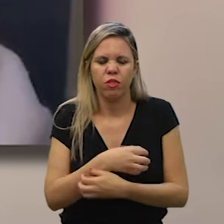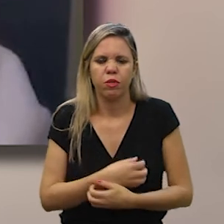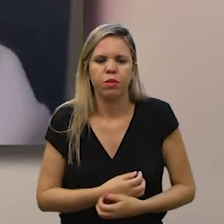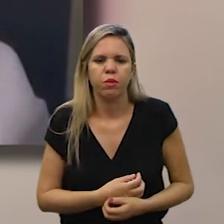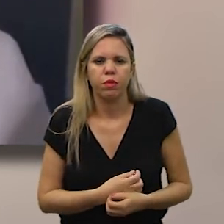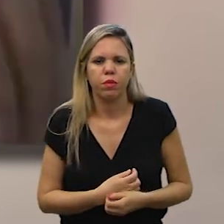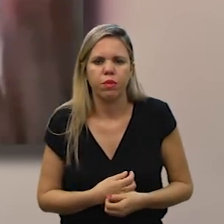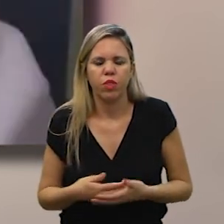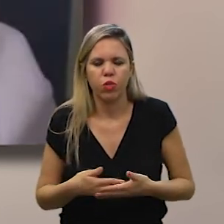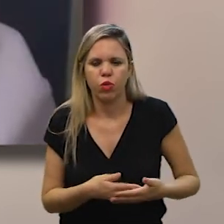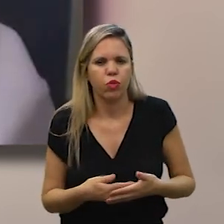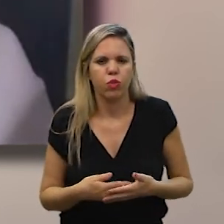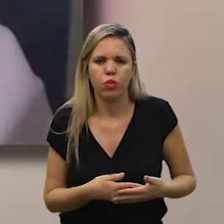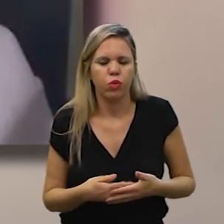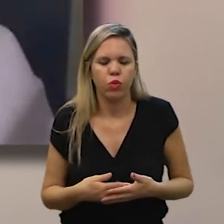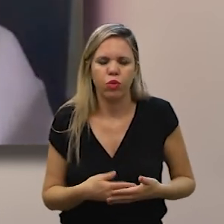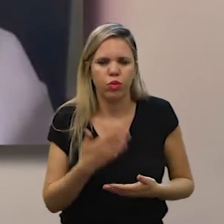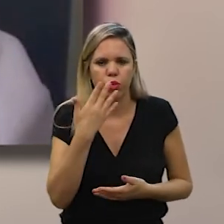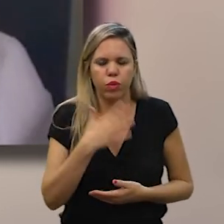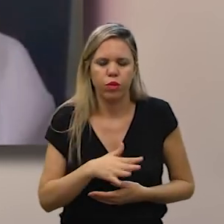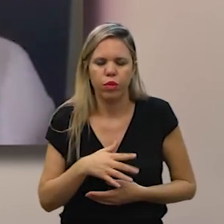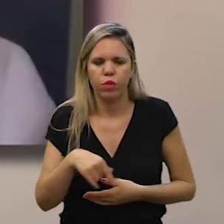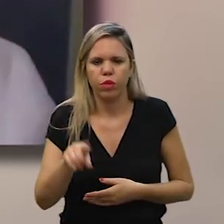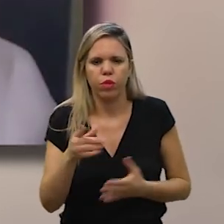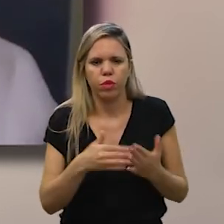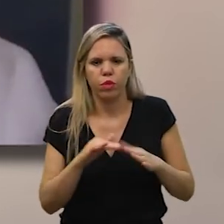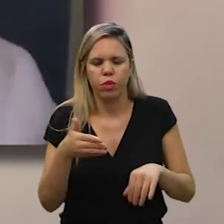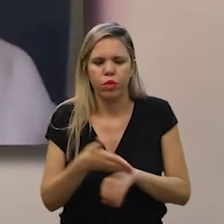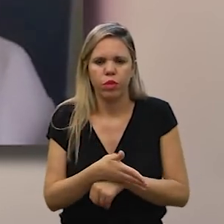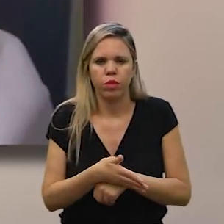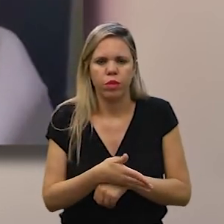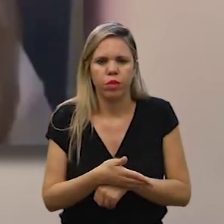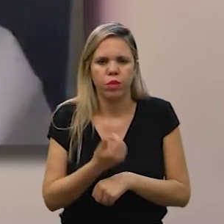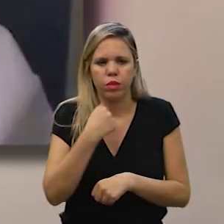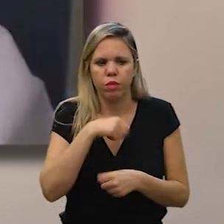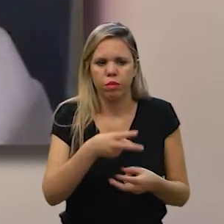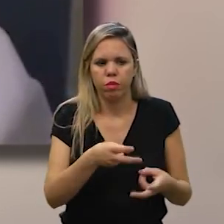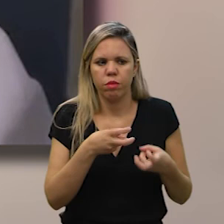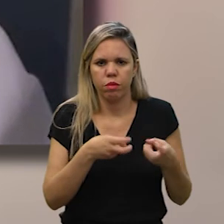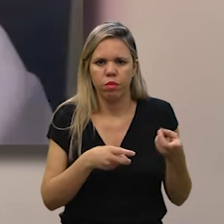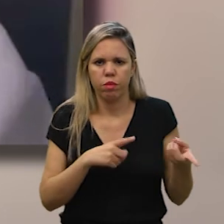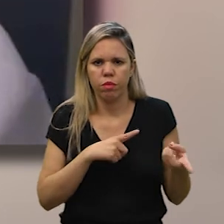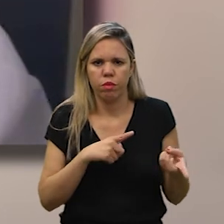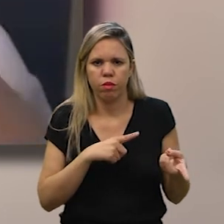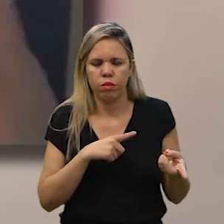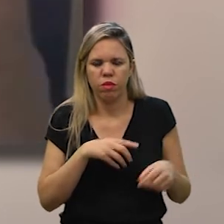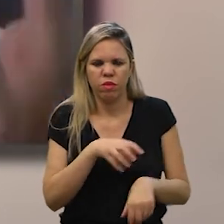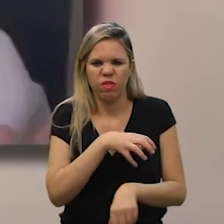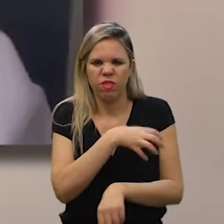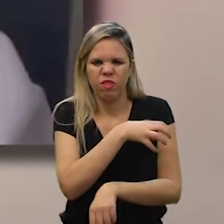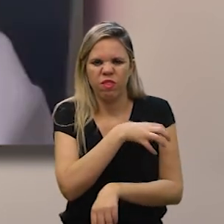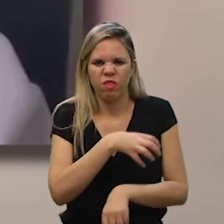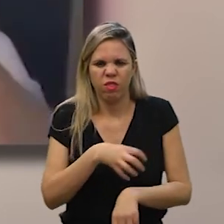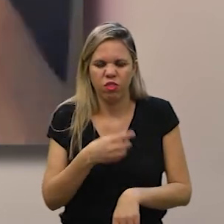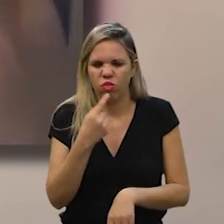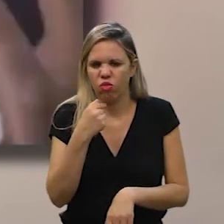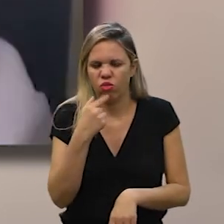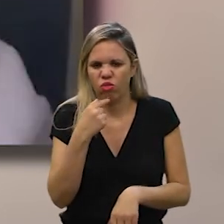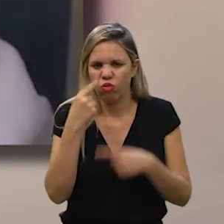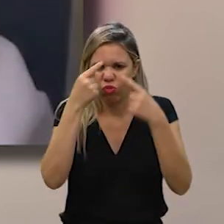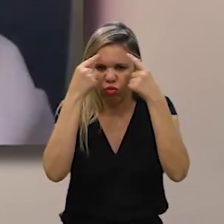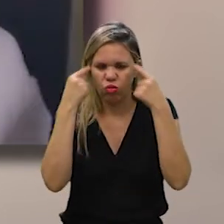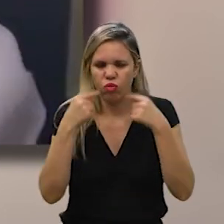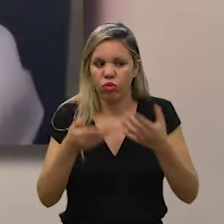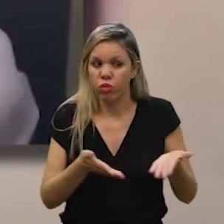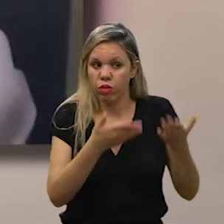na pele, no bebezinho, na criança que está indo para a escola, a mãe percebeu que tem coceira, tem vermelhidão